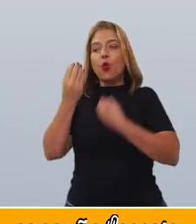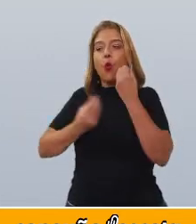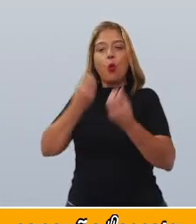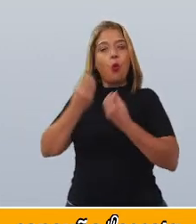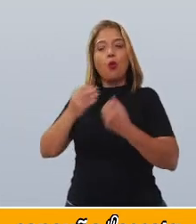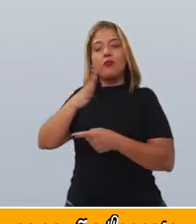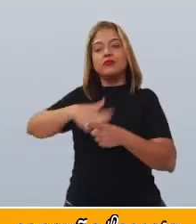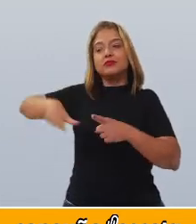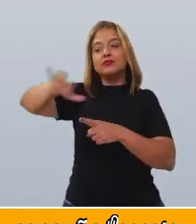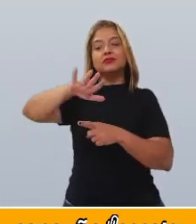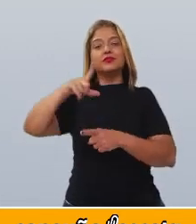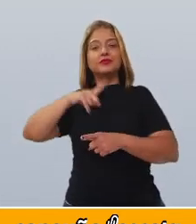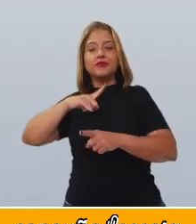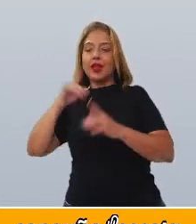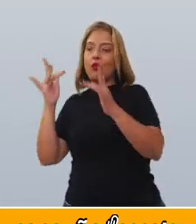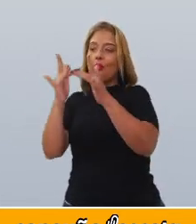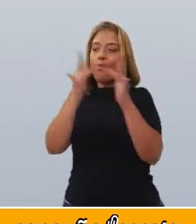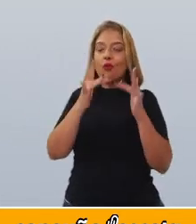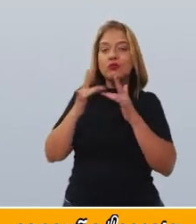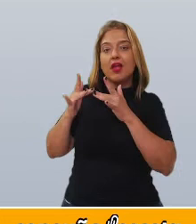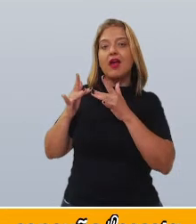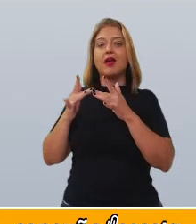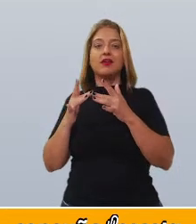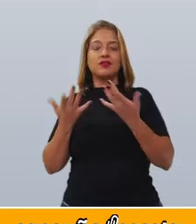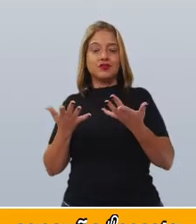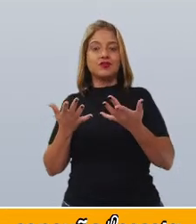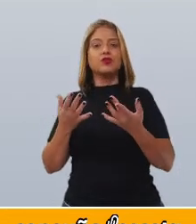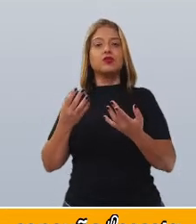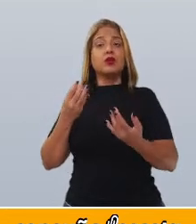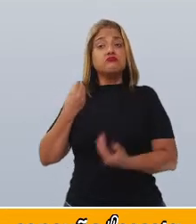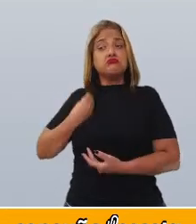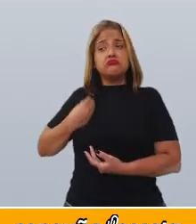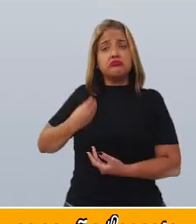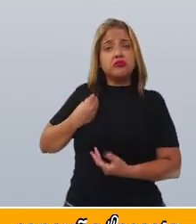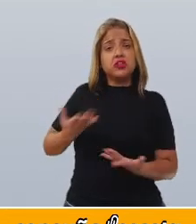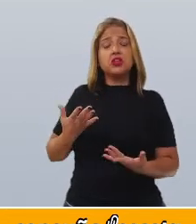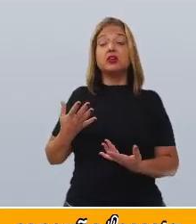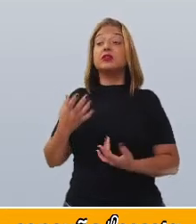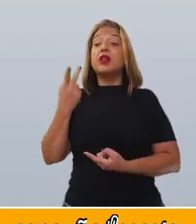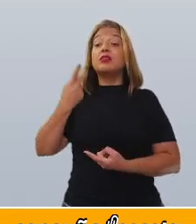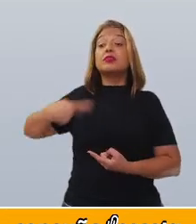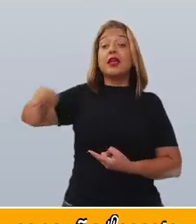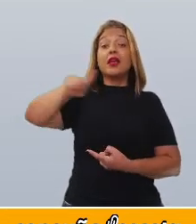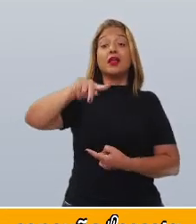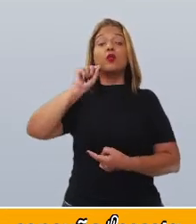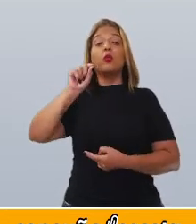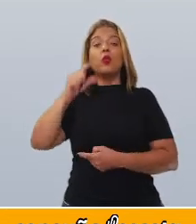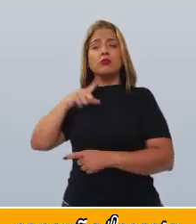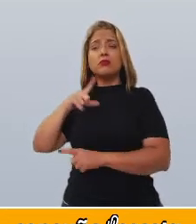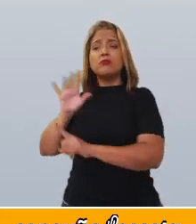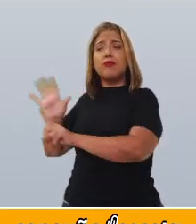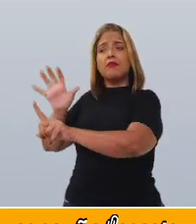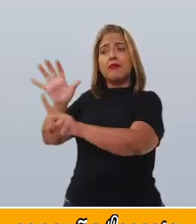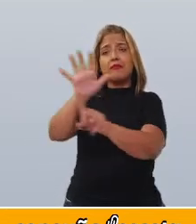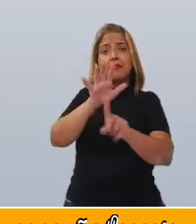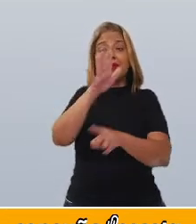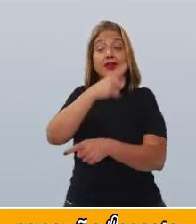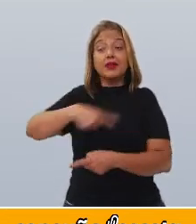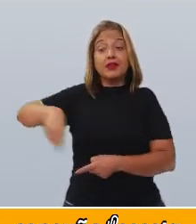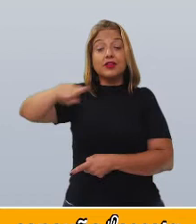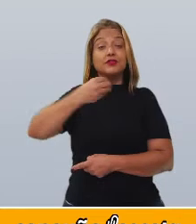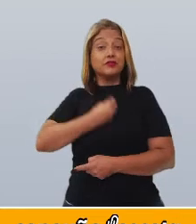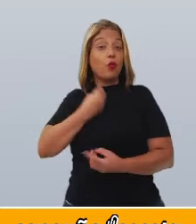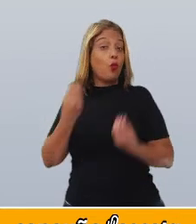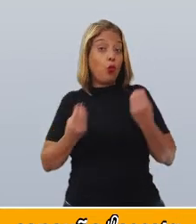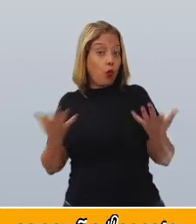situação ou a circunstância, o contexto em que essas pessoas estão inseridas, a condição social